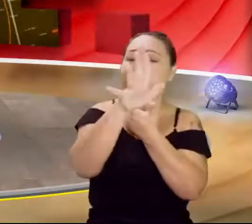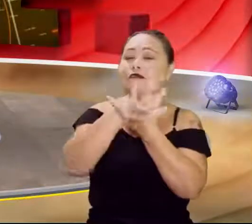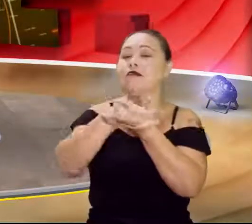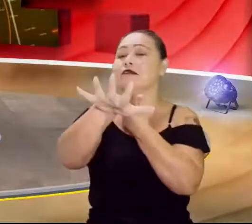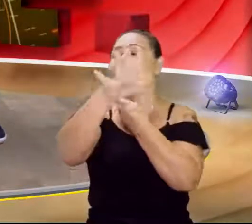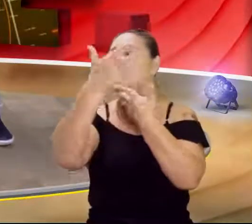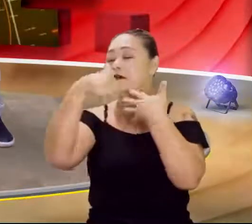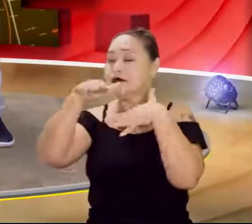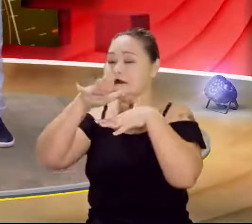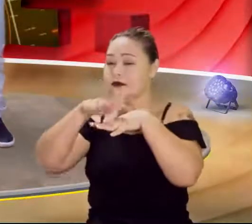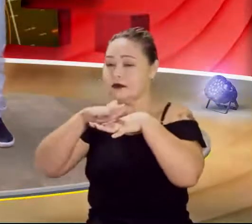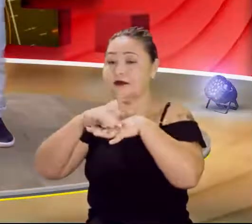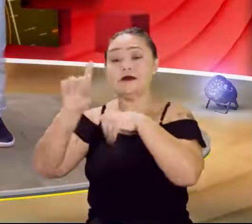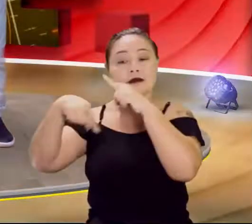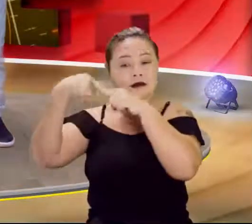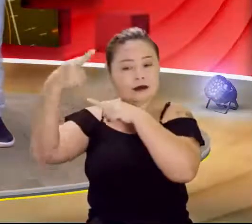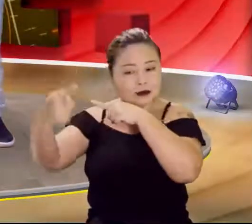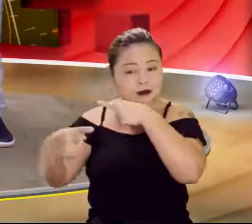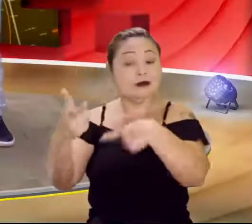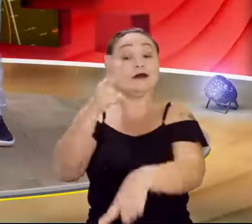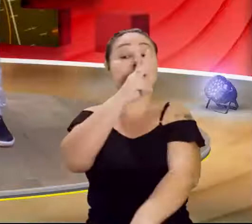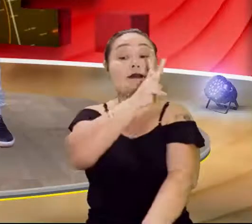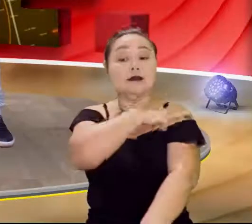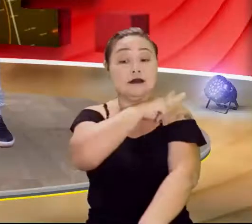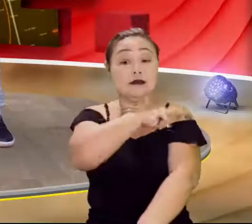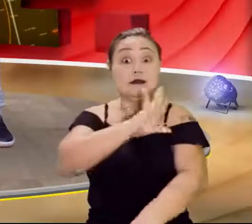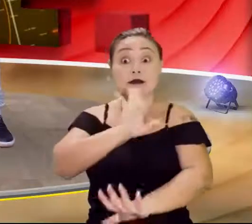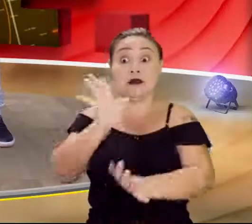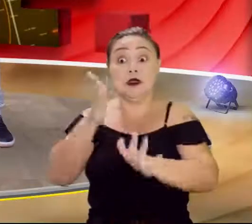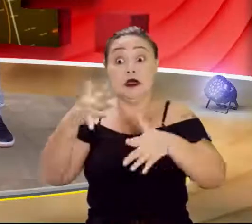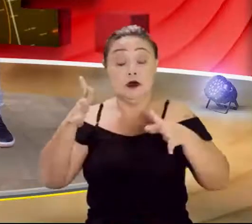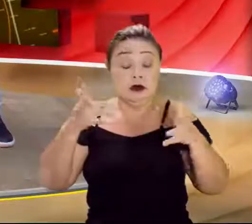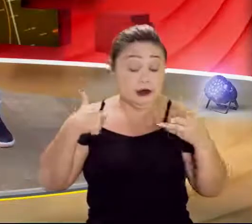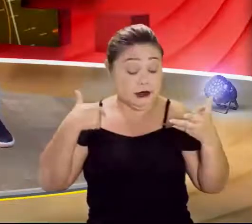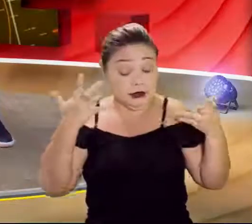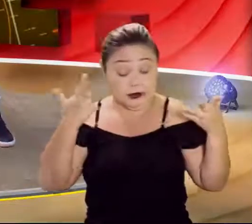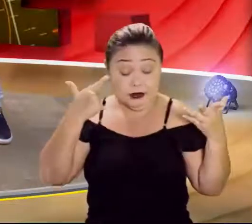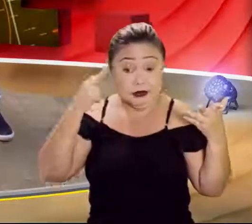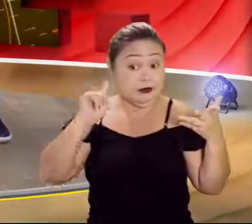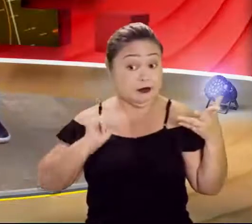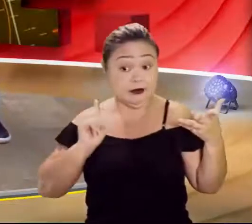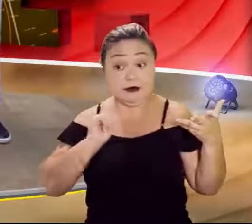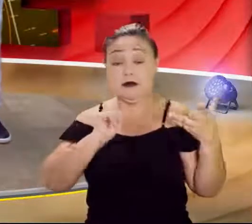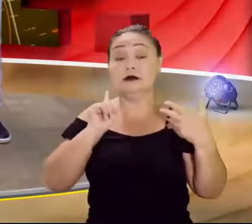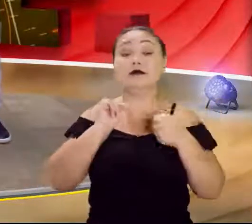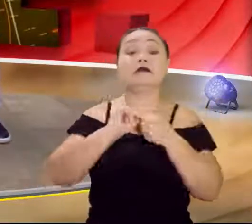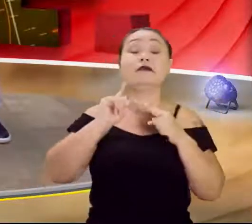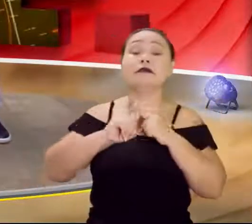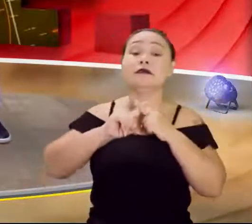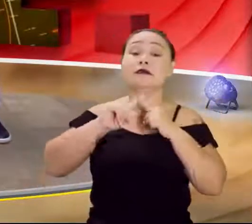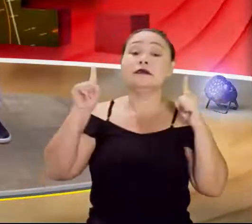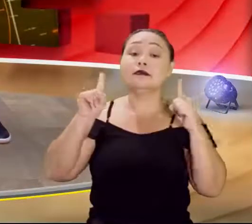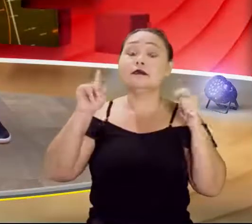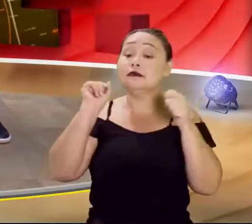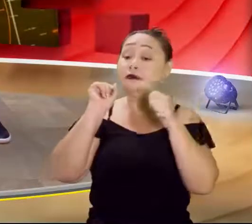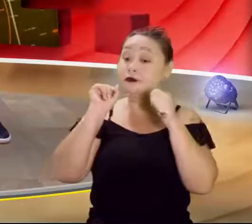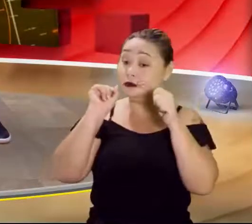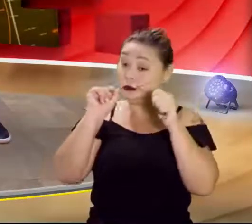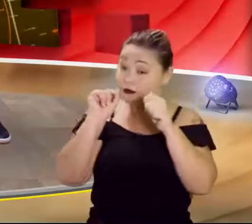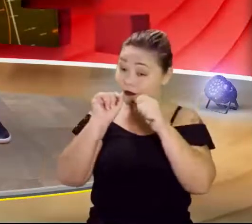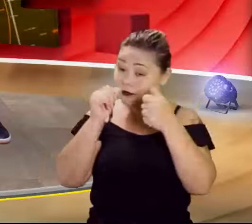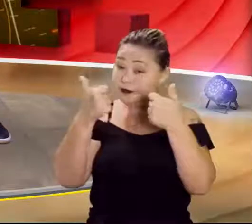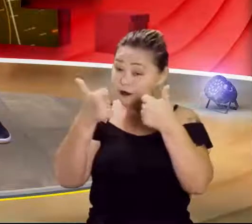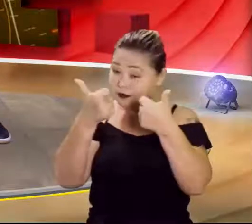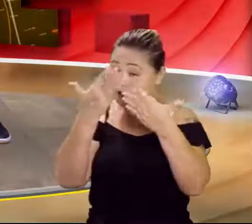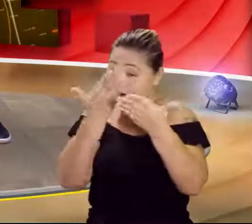própria matemática, assunto que vocês vão ver no segundo ano, eles já ficaram todos tremendo, não aguenta aquilo lá não. Mas se você fizer um primeiro ano